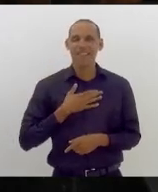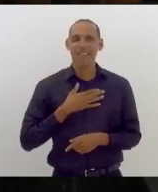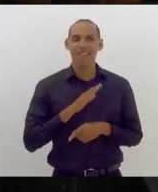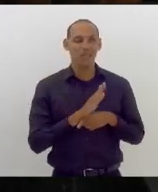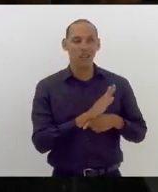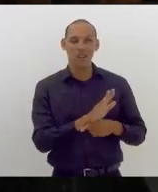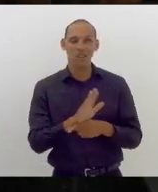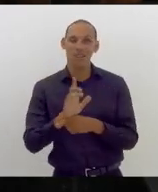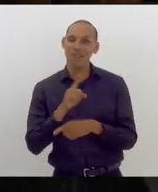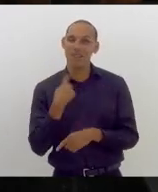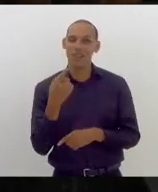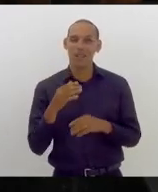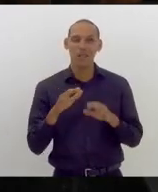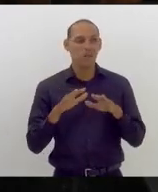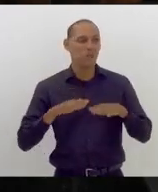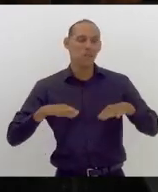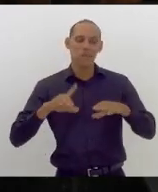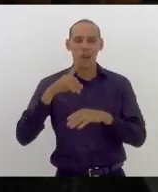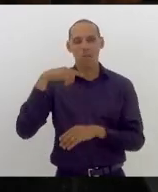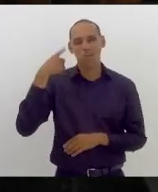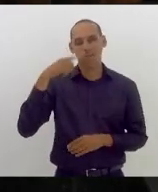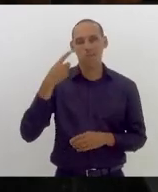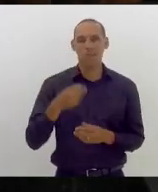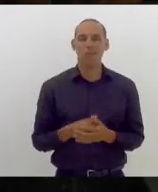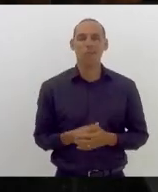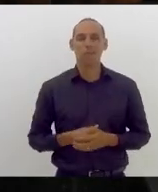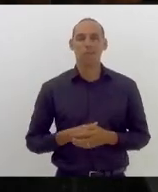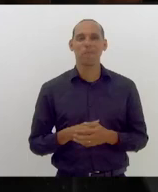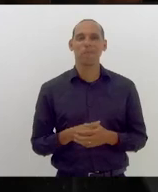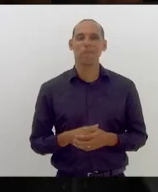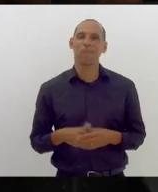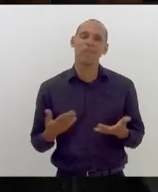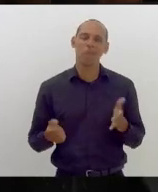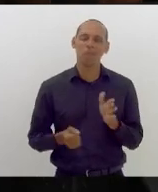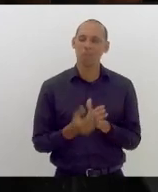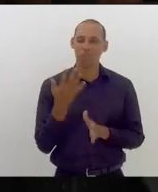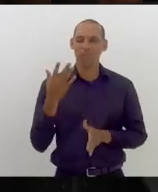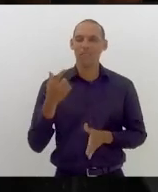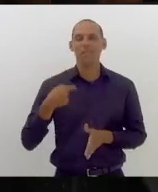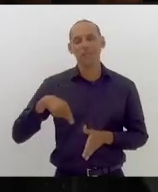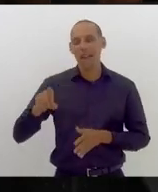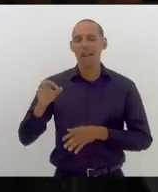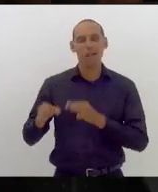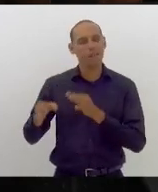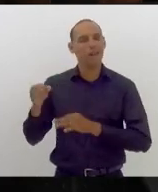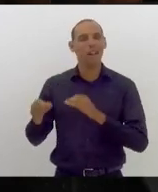todos hoje advogados, enfim. Então, muitas